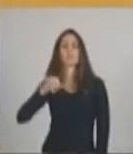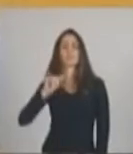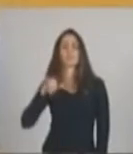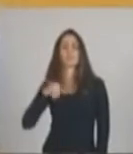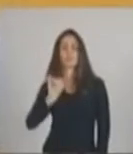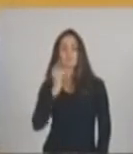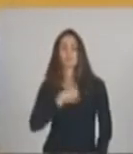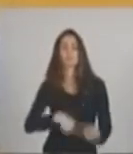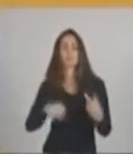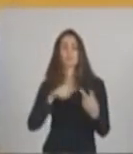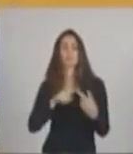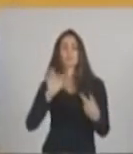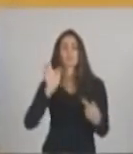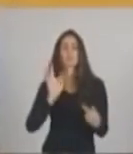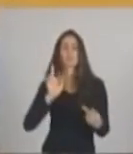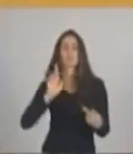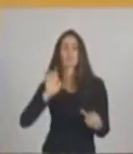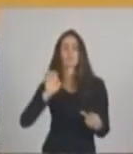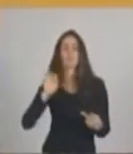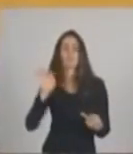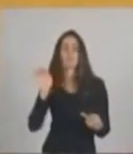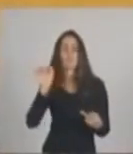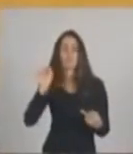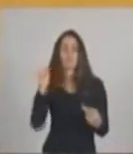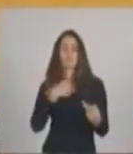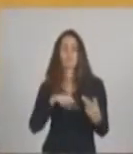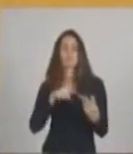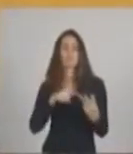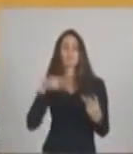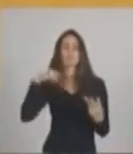Freitas e Madureira. Com a palavra agora, deputada Irine Lopes.